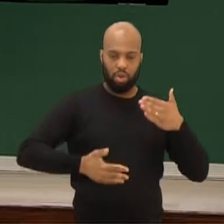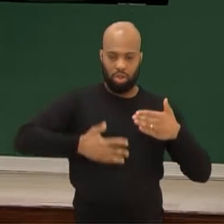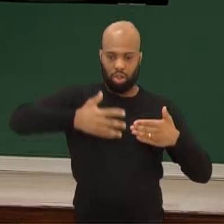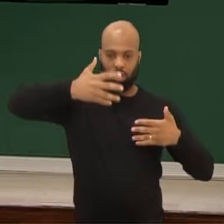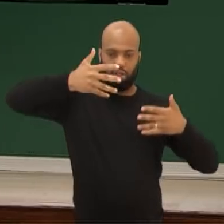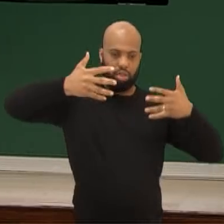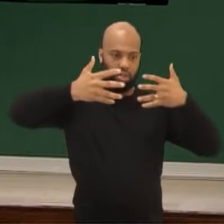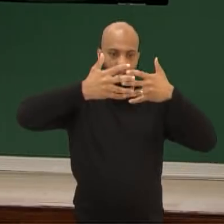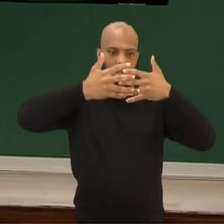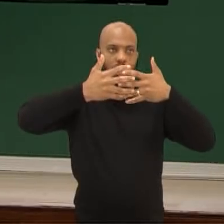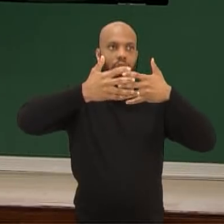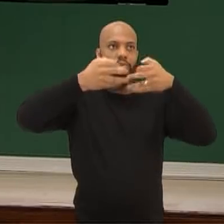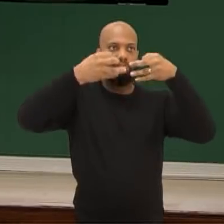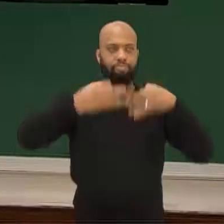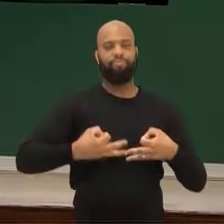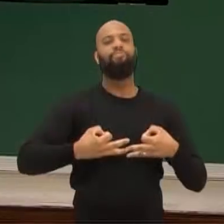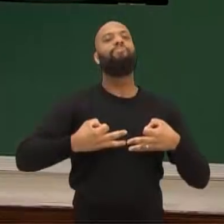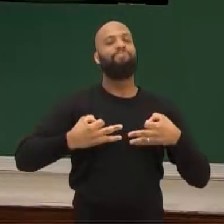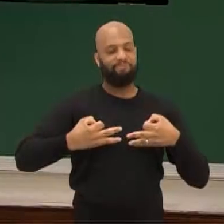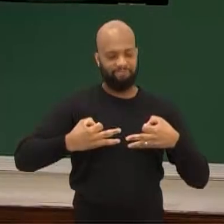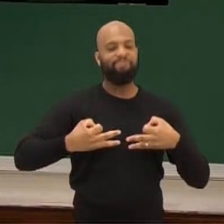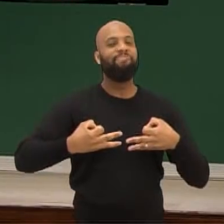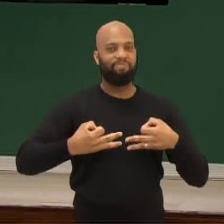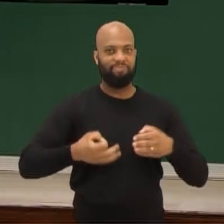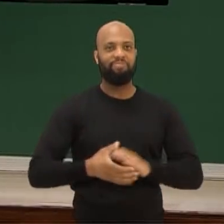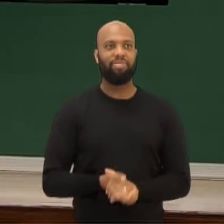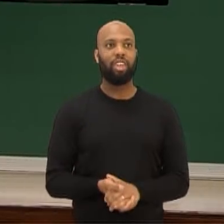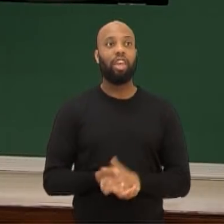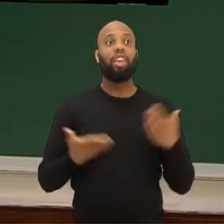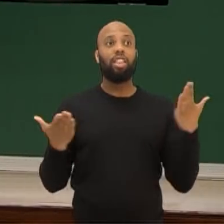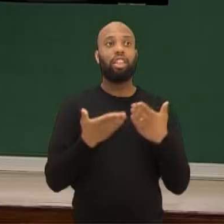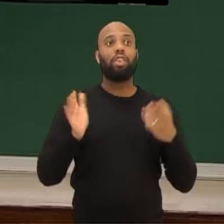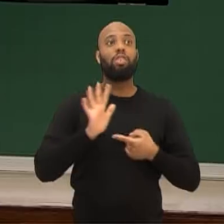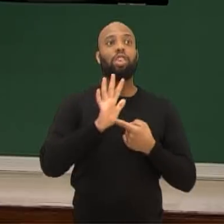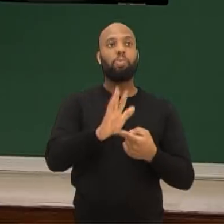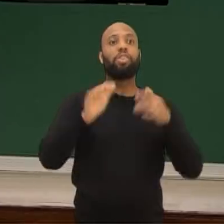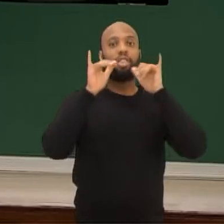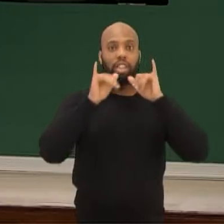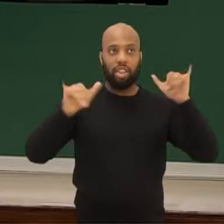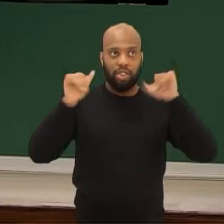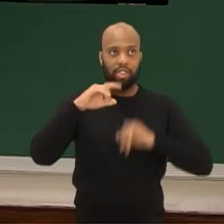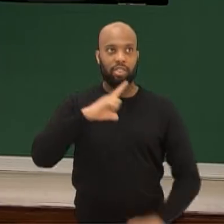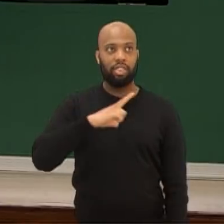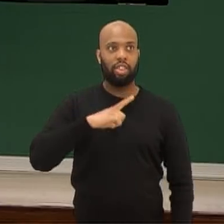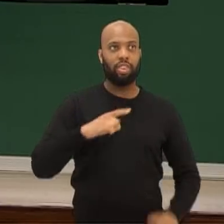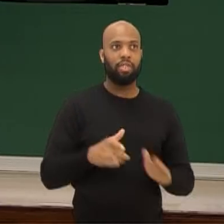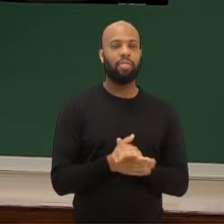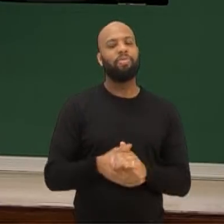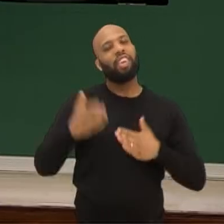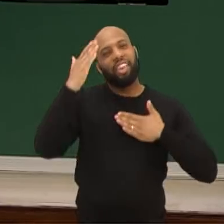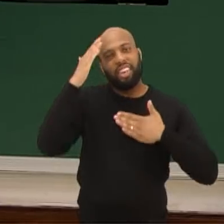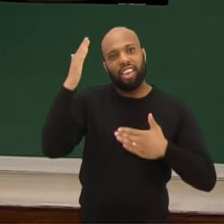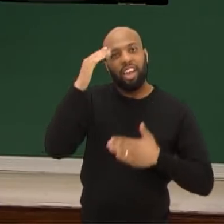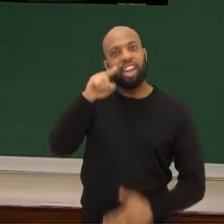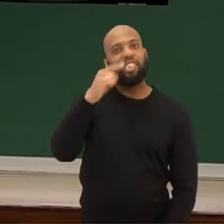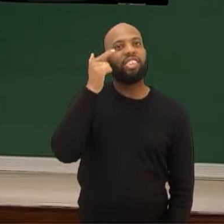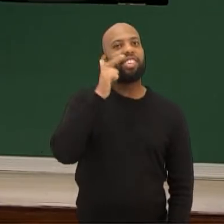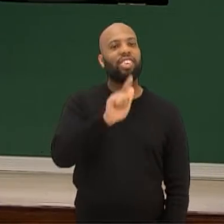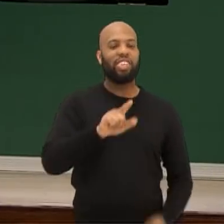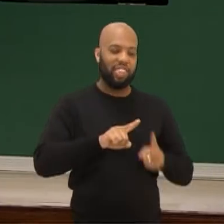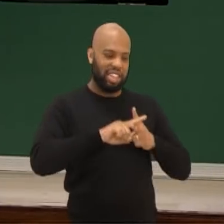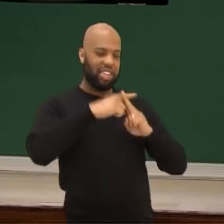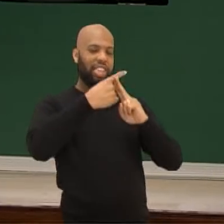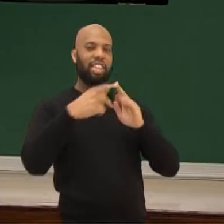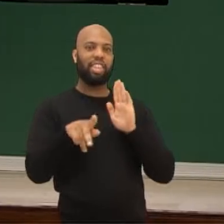movimenta. Perfeito! Veja só. E ele vai aparecer um aviso para vocês. Obrigado, você conseguiu